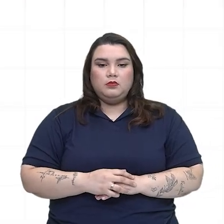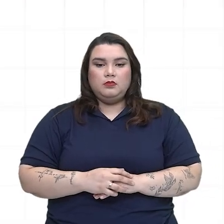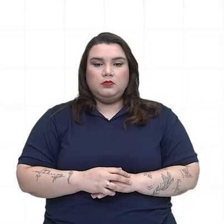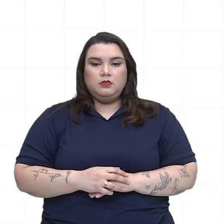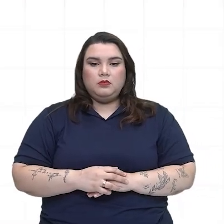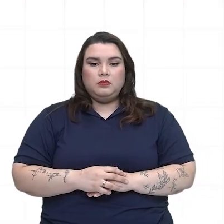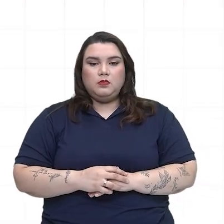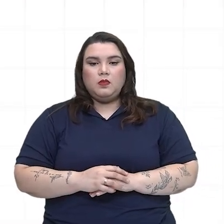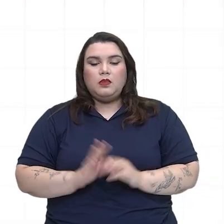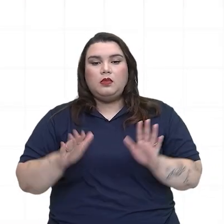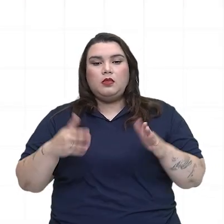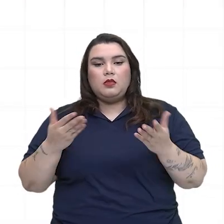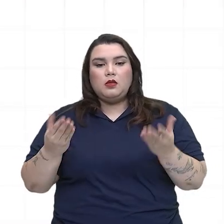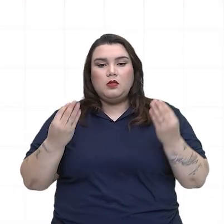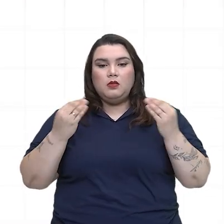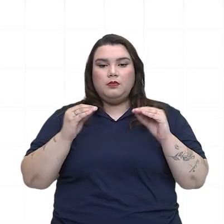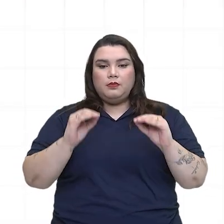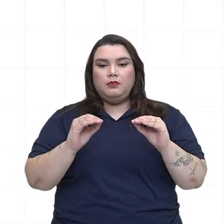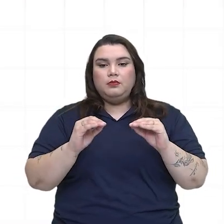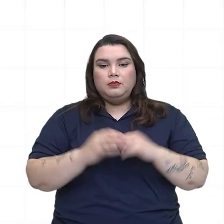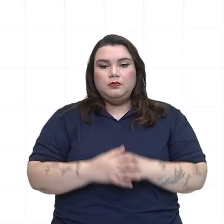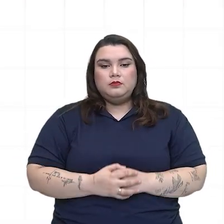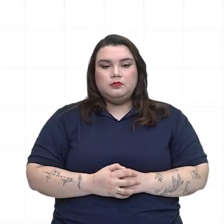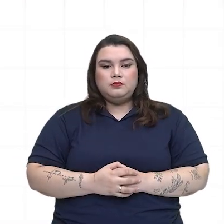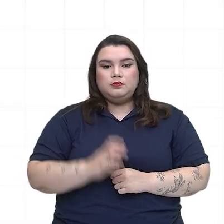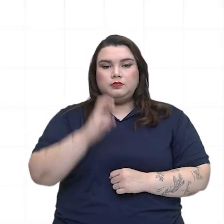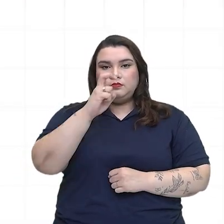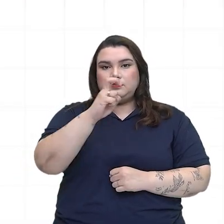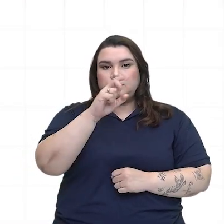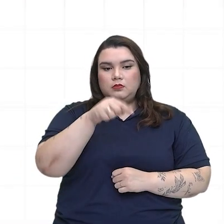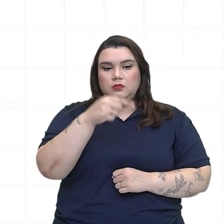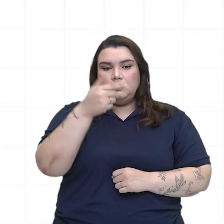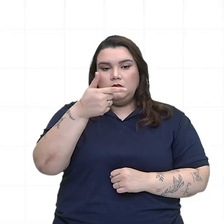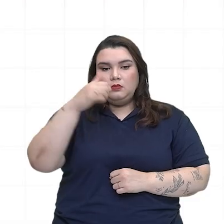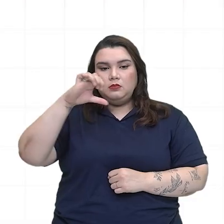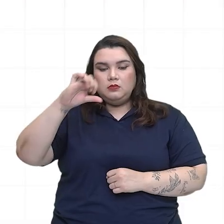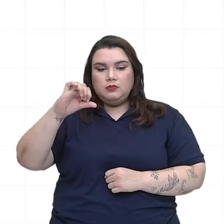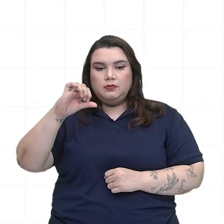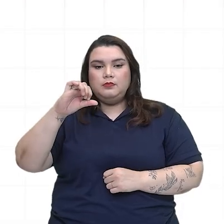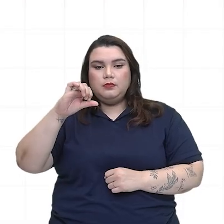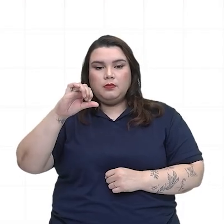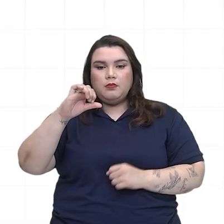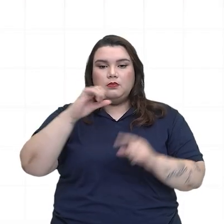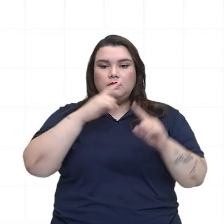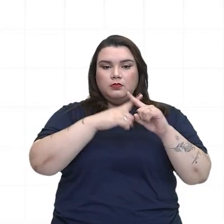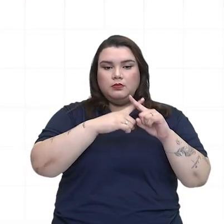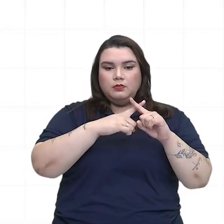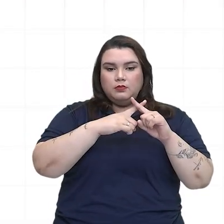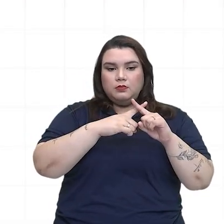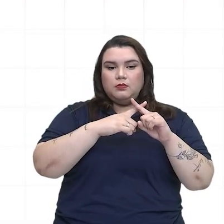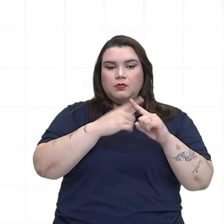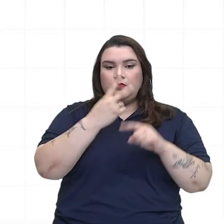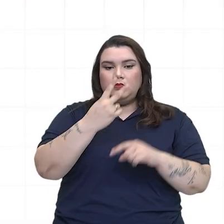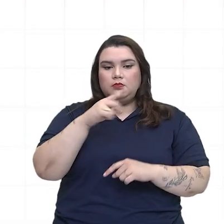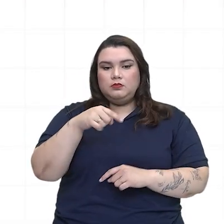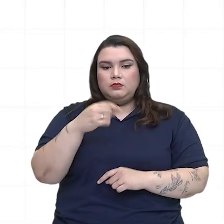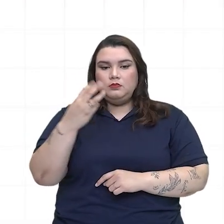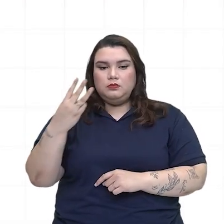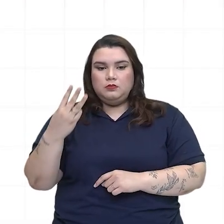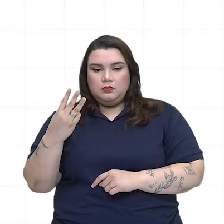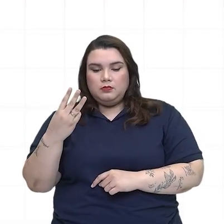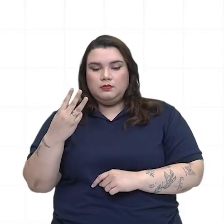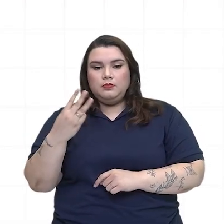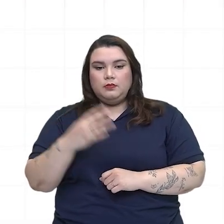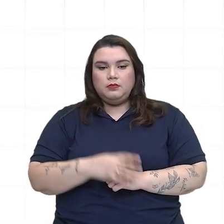Então, a gente vai pegar o 5,29 e multiplicar por 2,3.